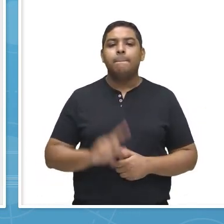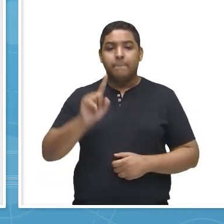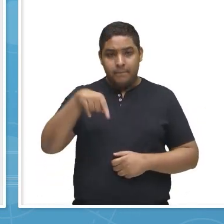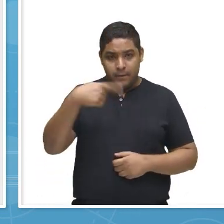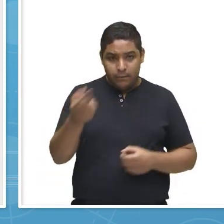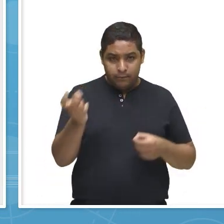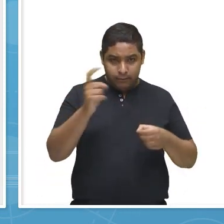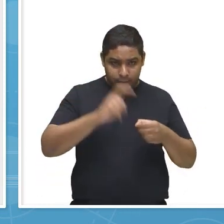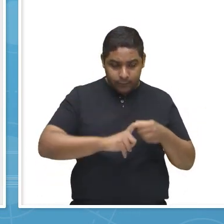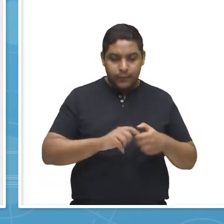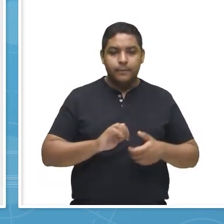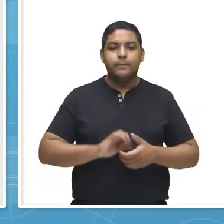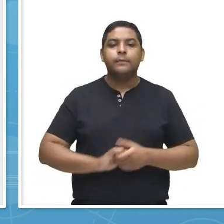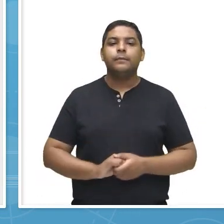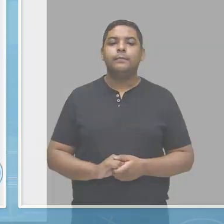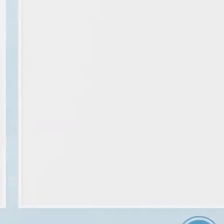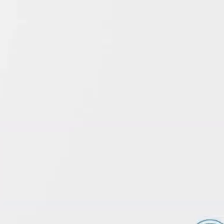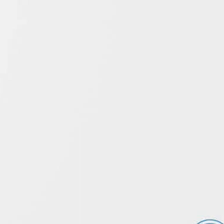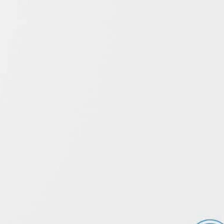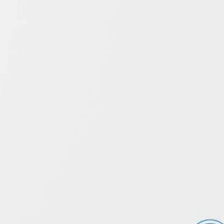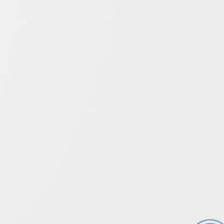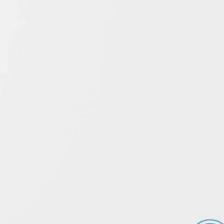eu retorno com vocês.